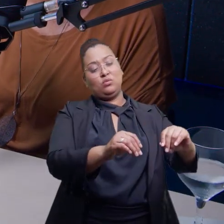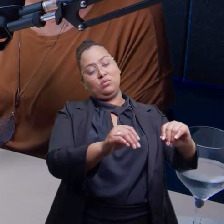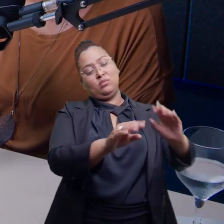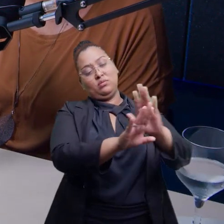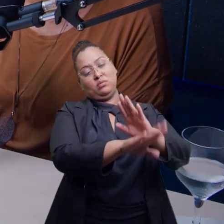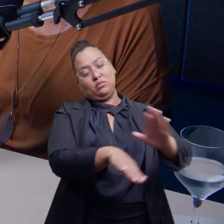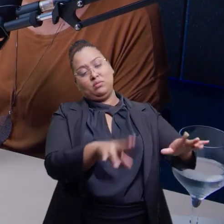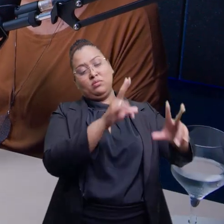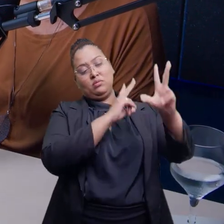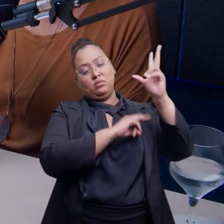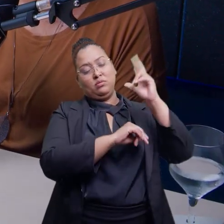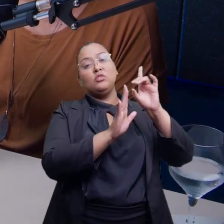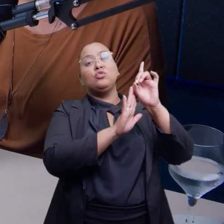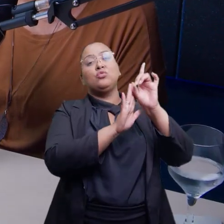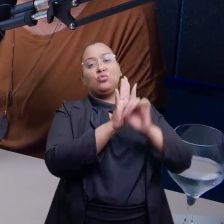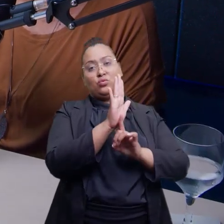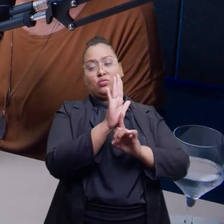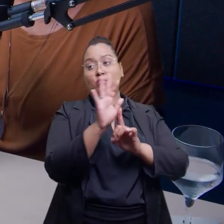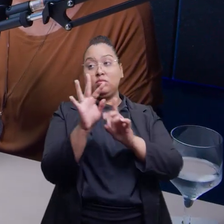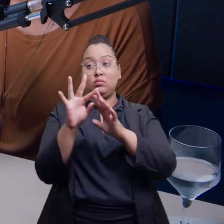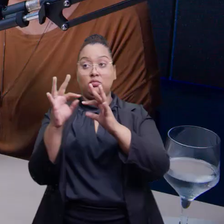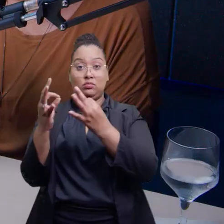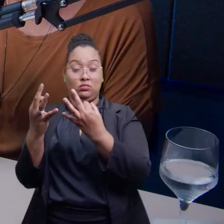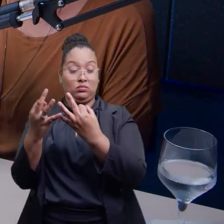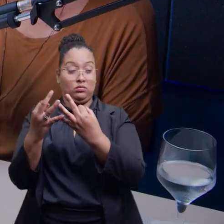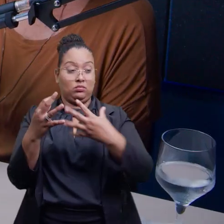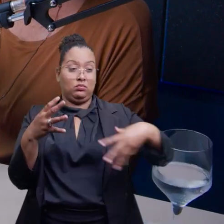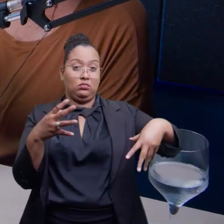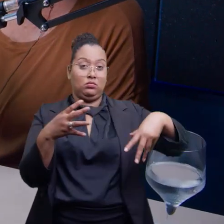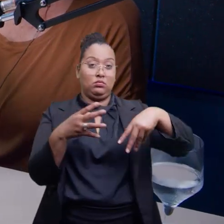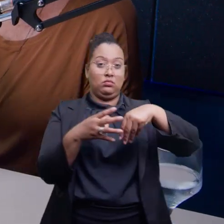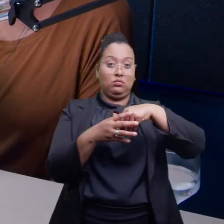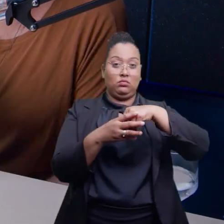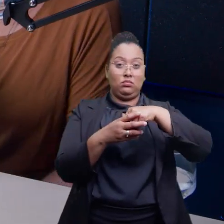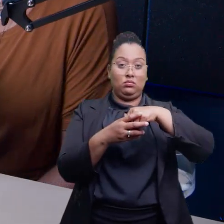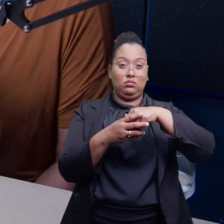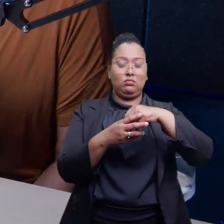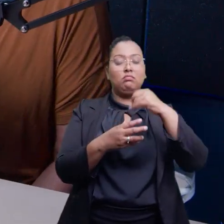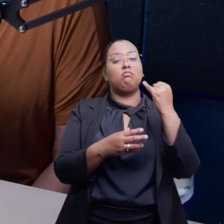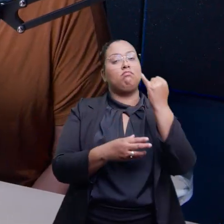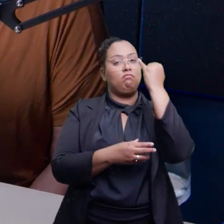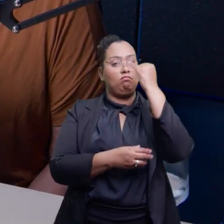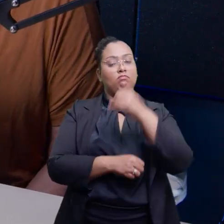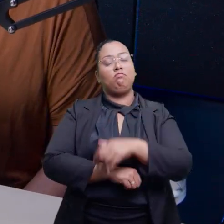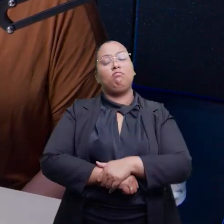toda criança e adolescente crescer em família. É direito da criança, né?